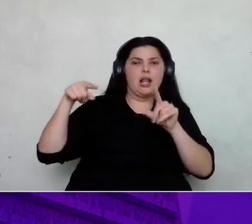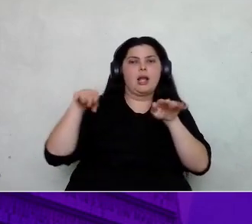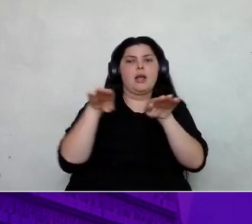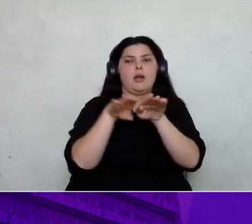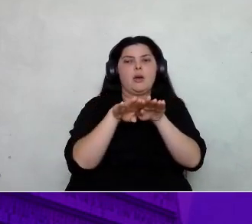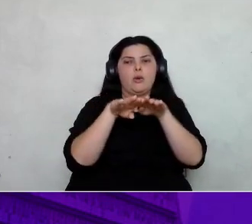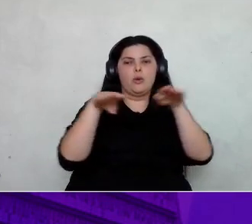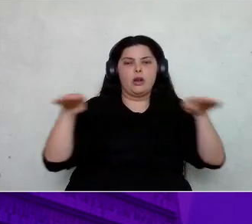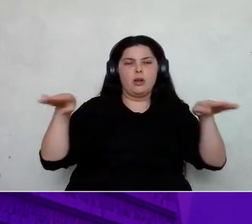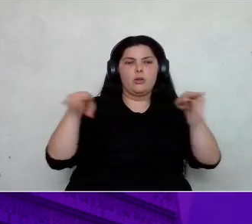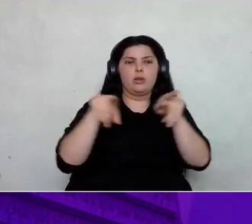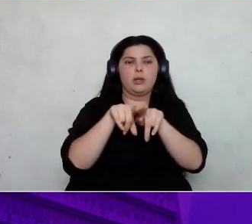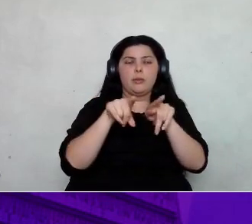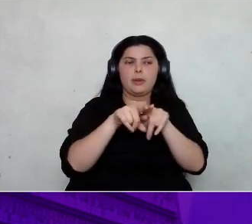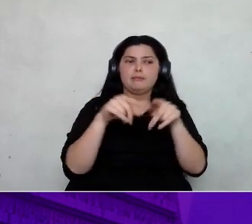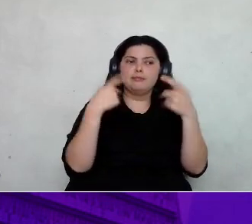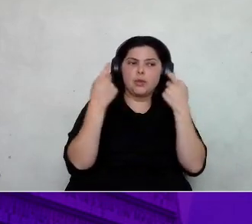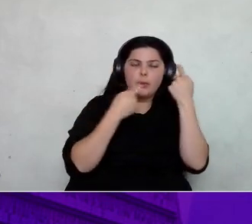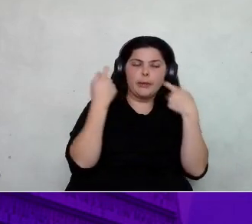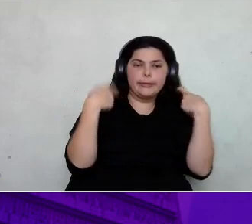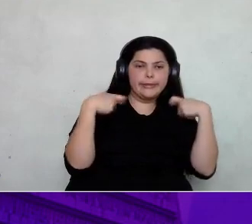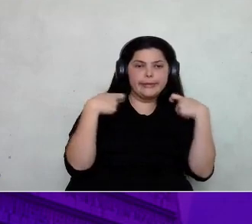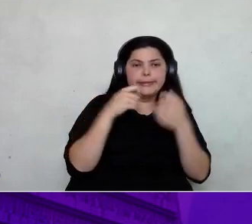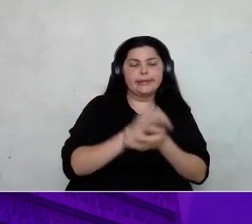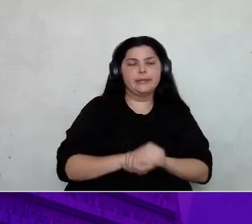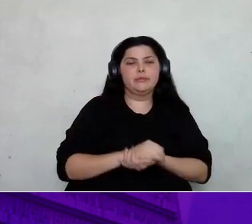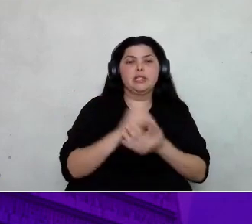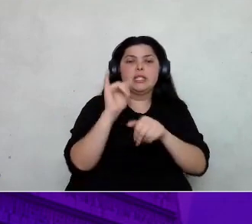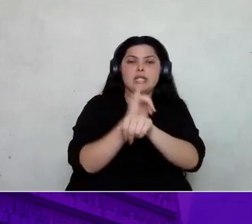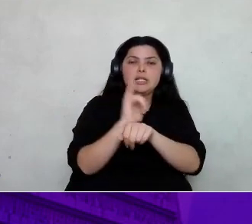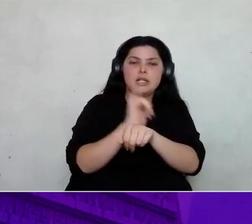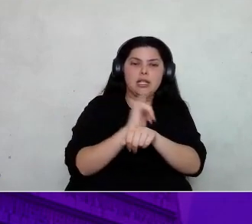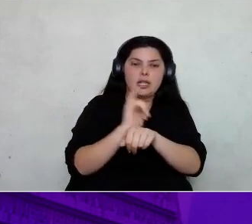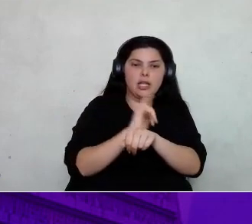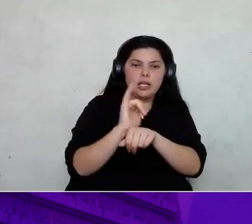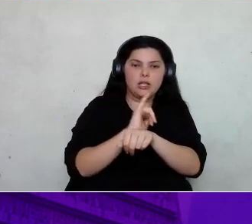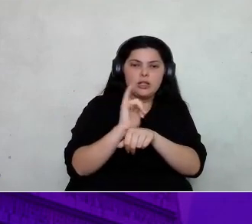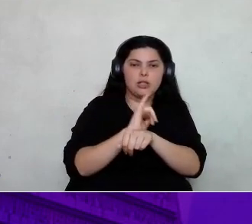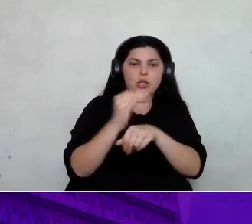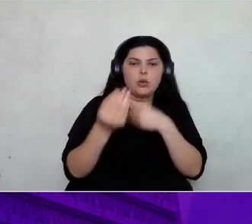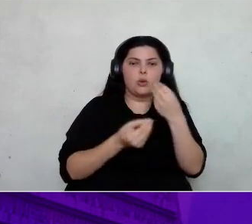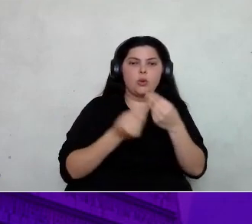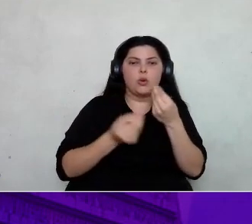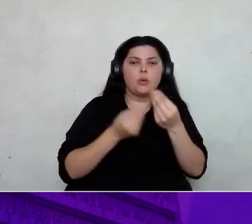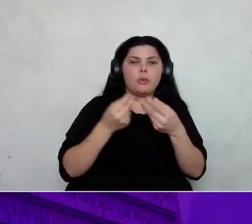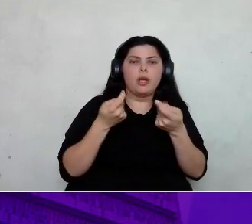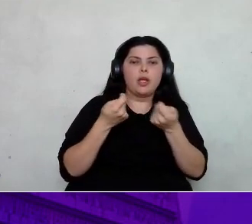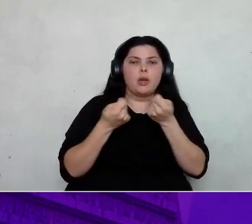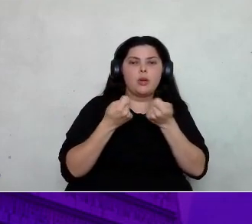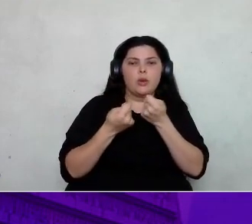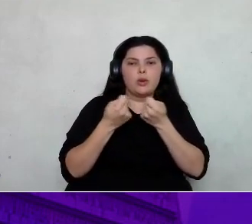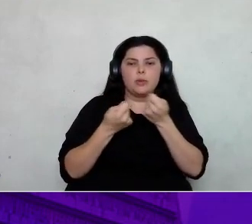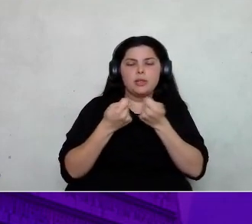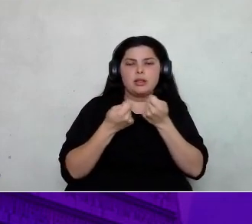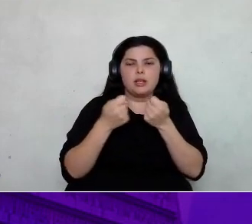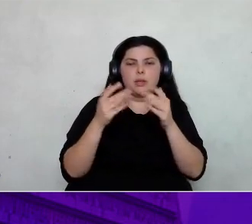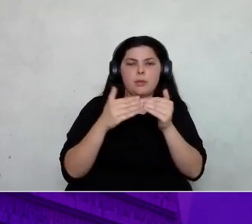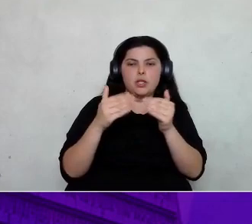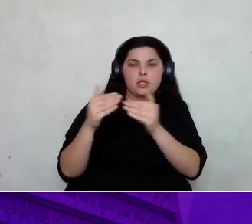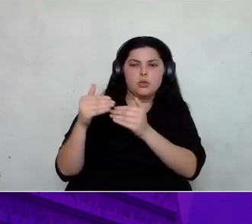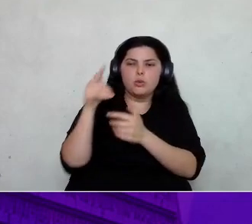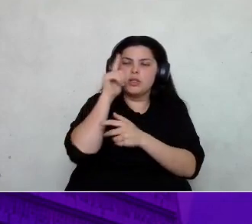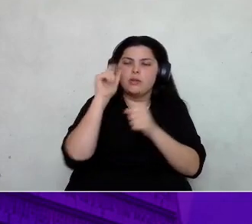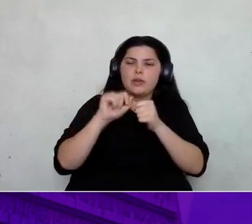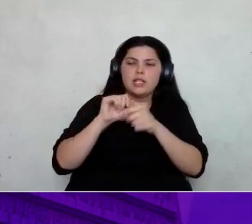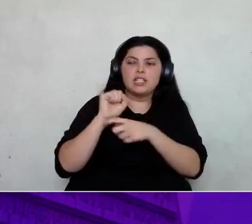para se preocupar. Estratégias de cache, que é como você consegue economizar que mais requisições sejam feitas de forma segura.